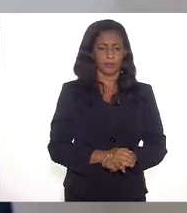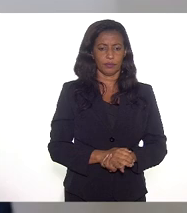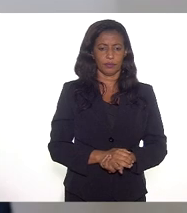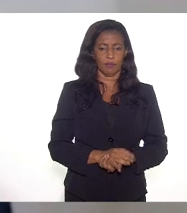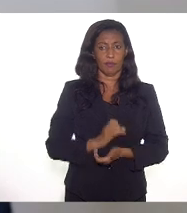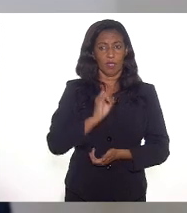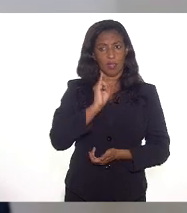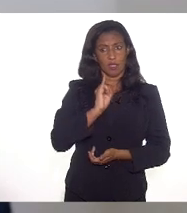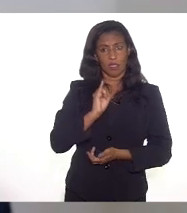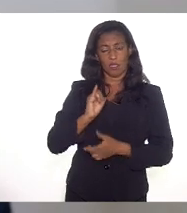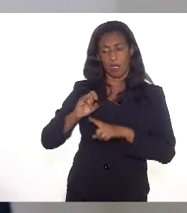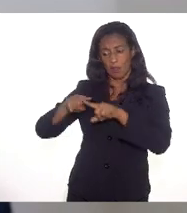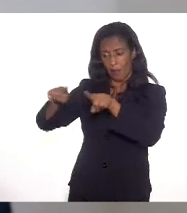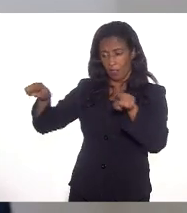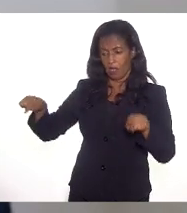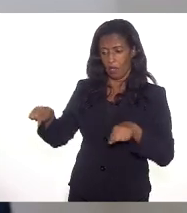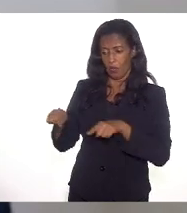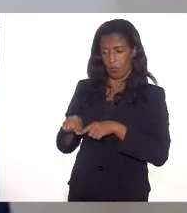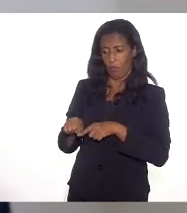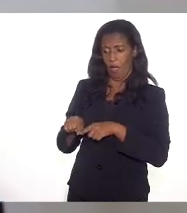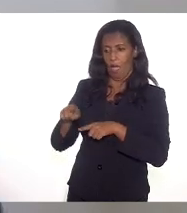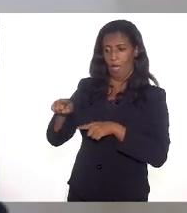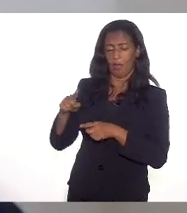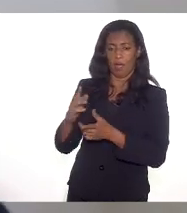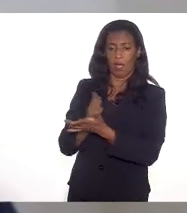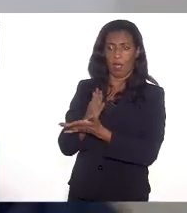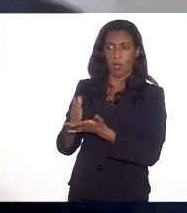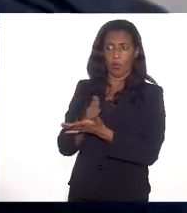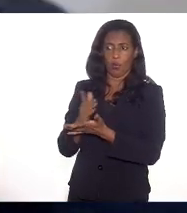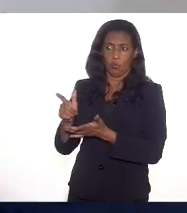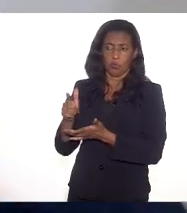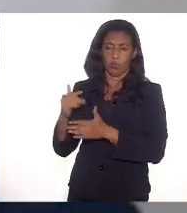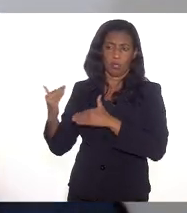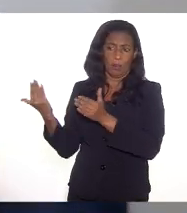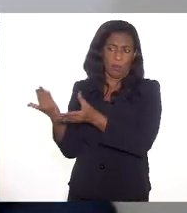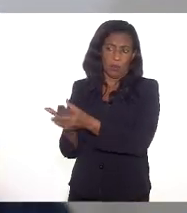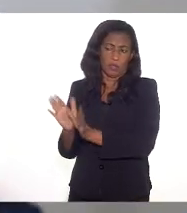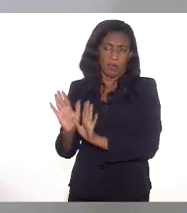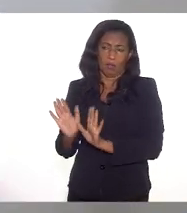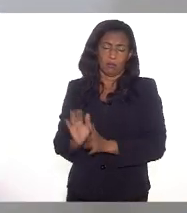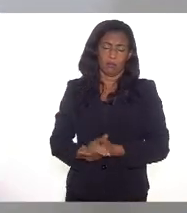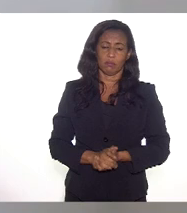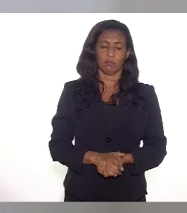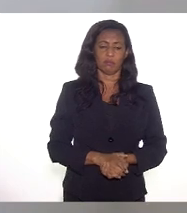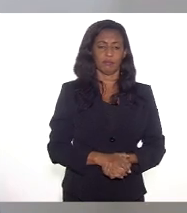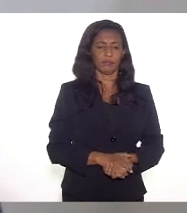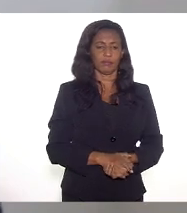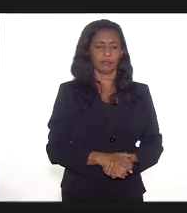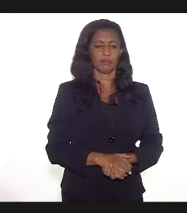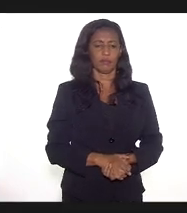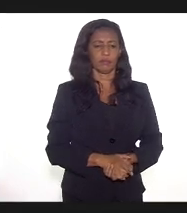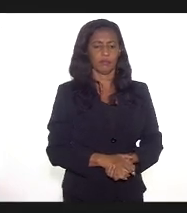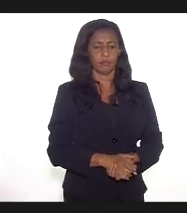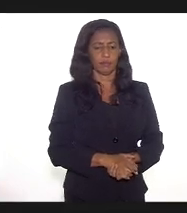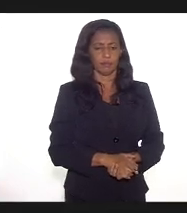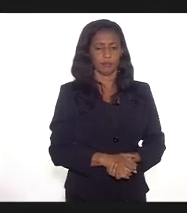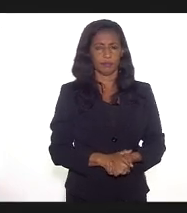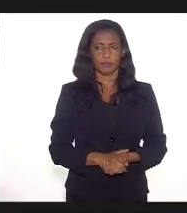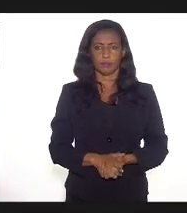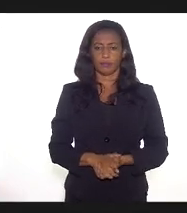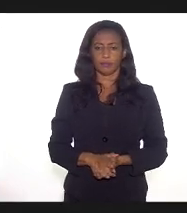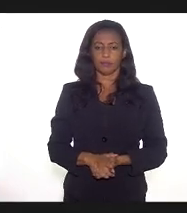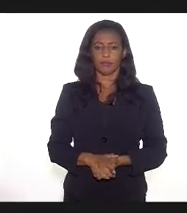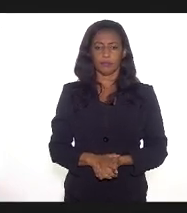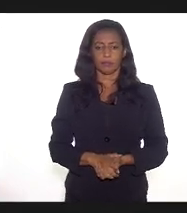Se ele vai titular uma área, e nessa área tem parte das pessoas que estão em processo, tá ok? Presidente, então, só... Presidente.